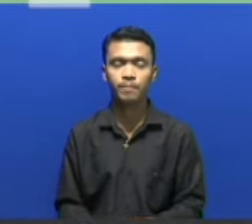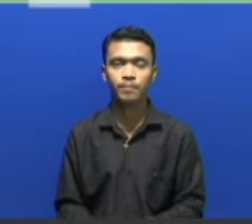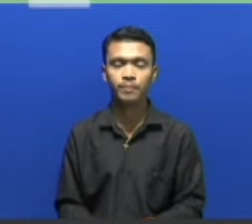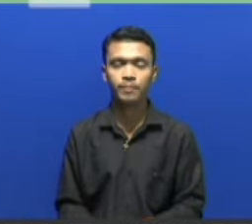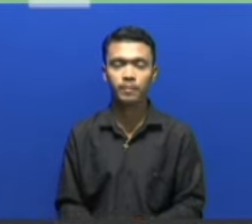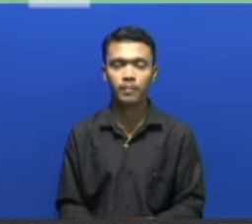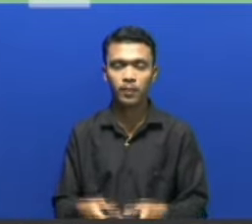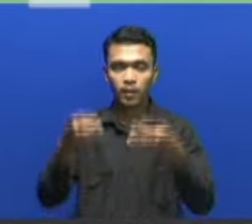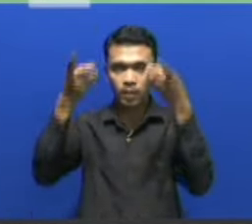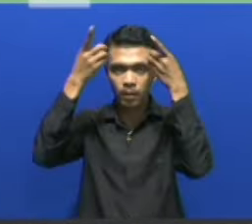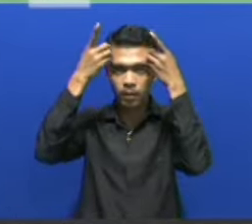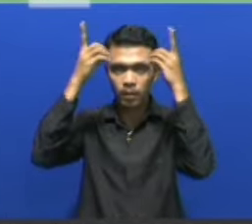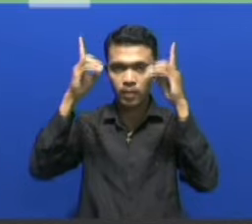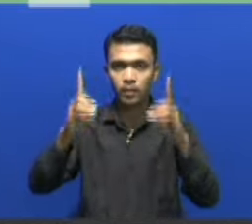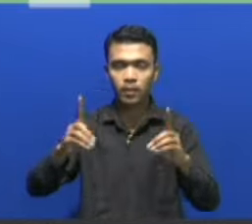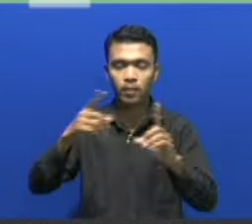orientação husi